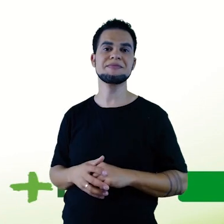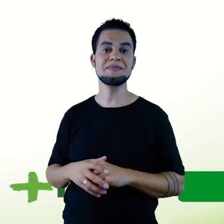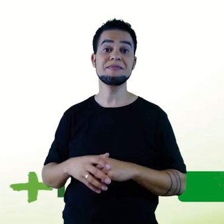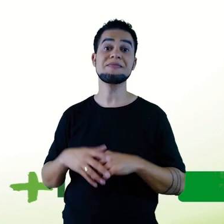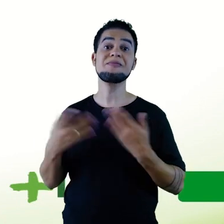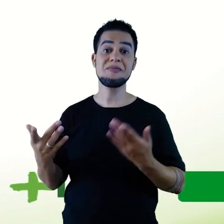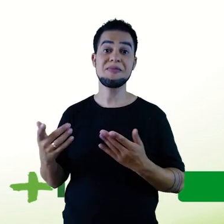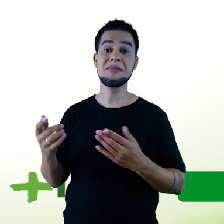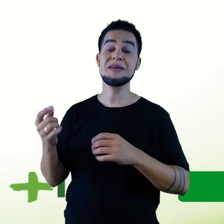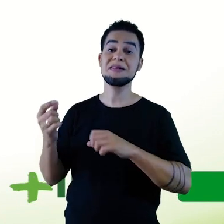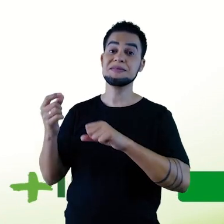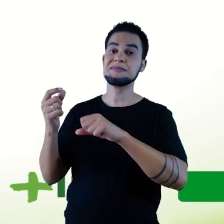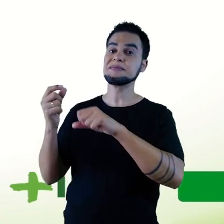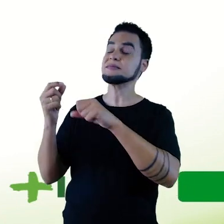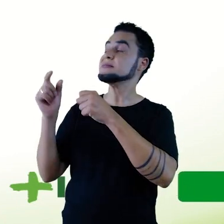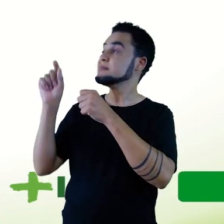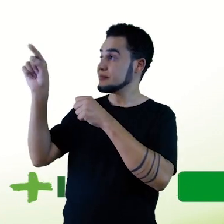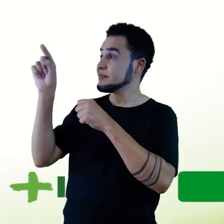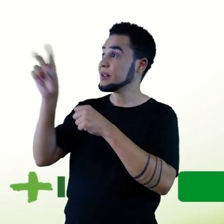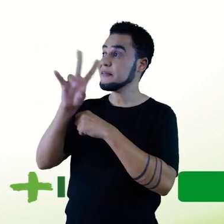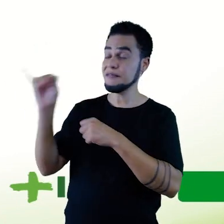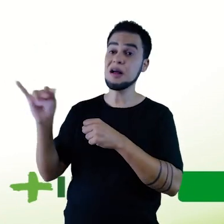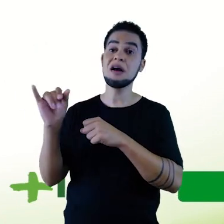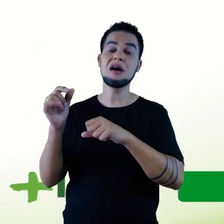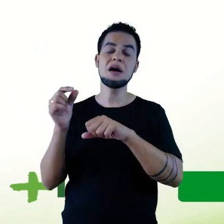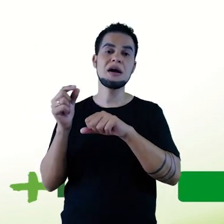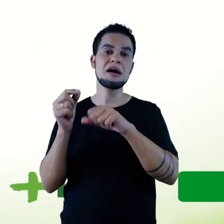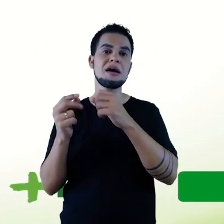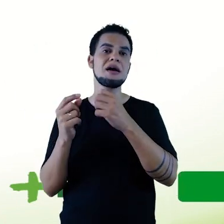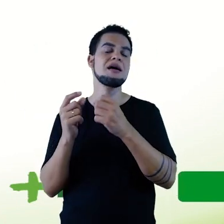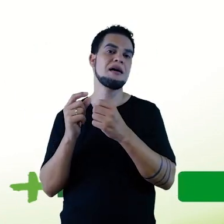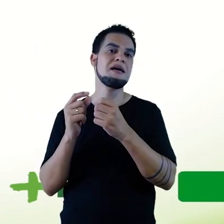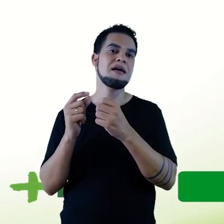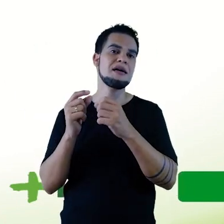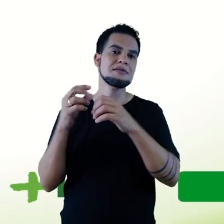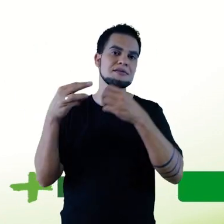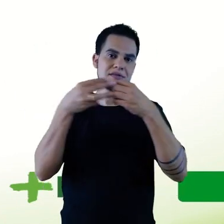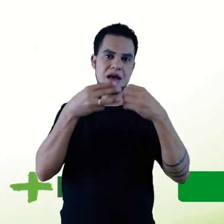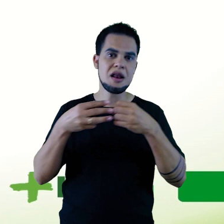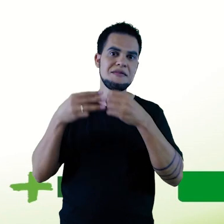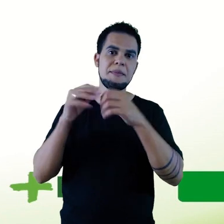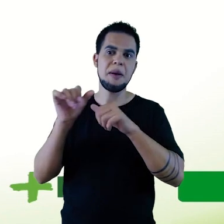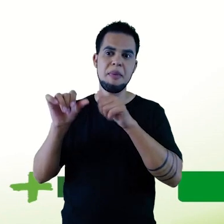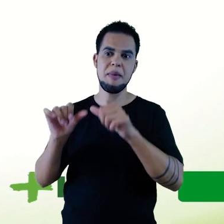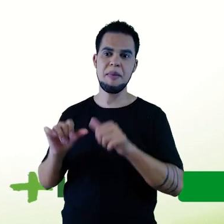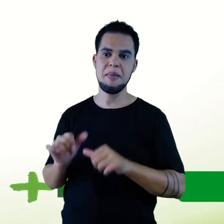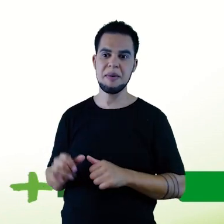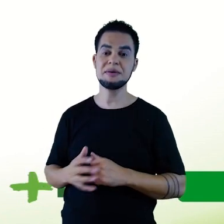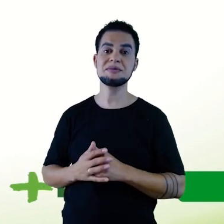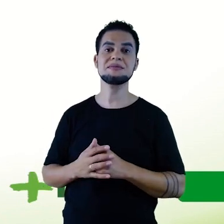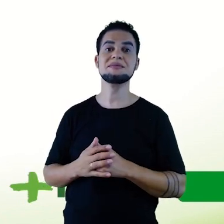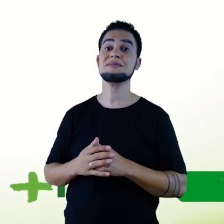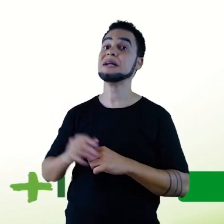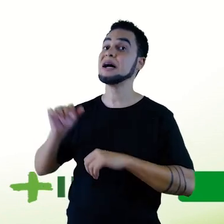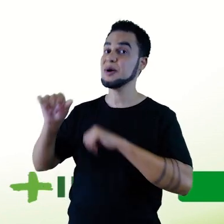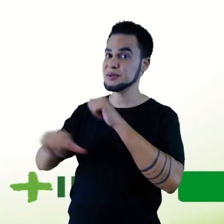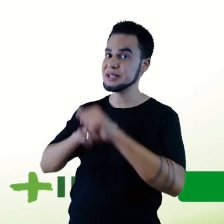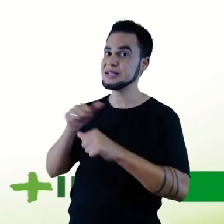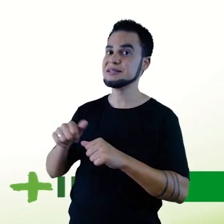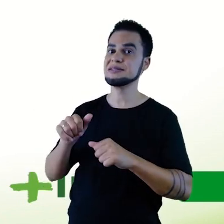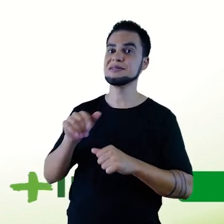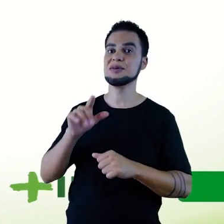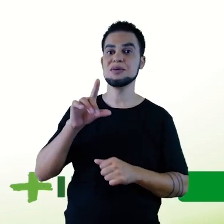A célula vai copiar, gente, aquele material genético mutante, alterado. O que acontece? Olha, alteração no